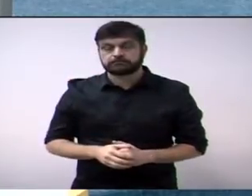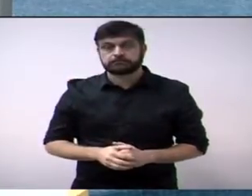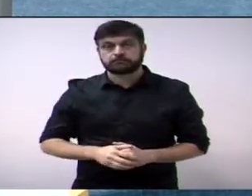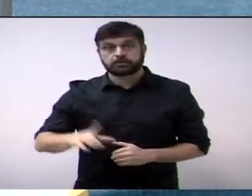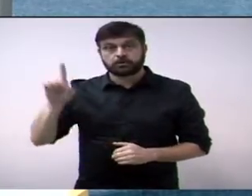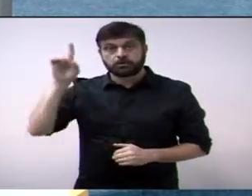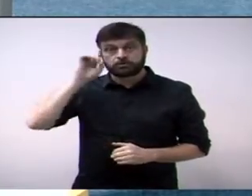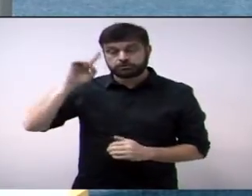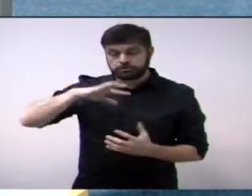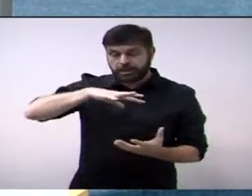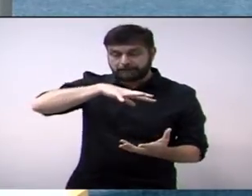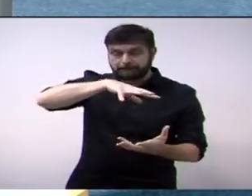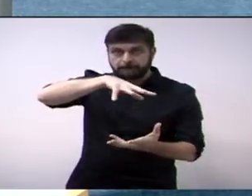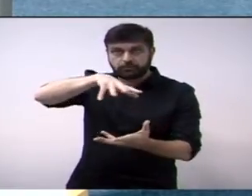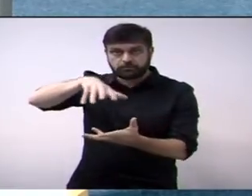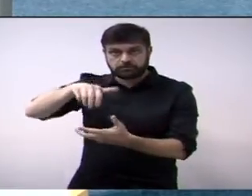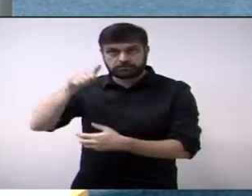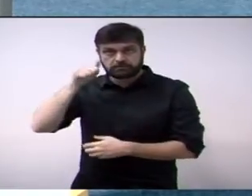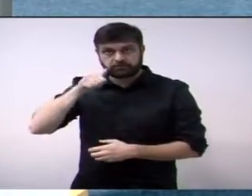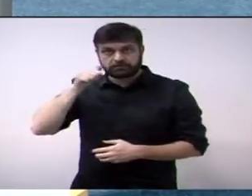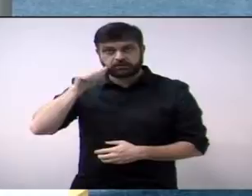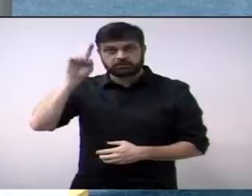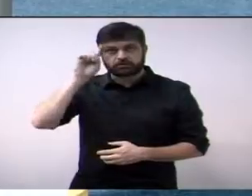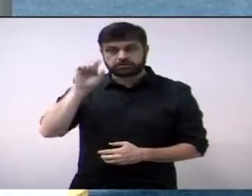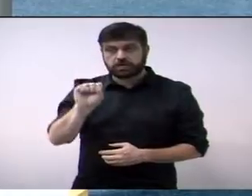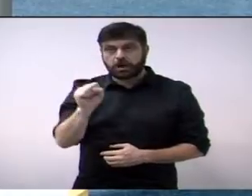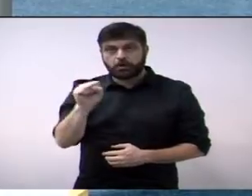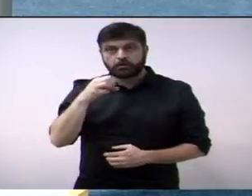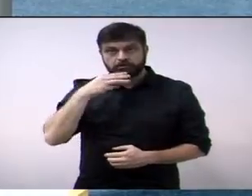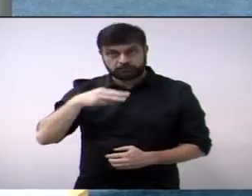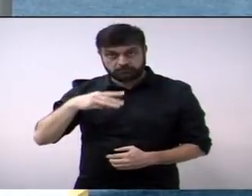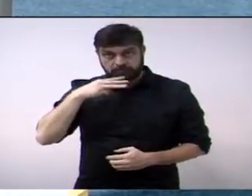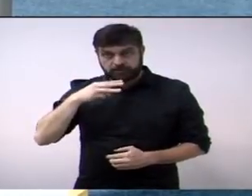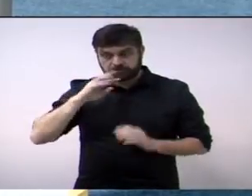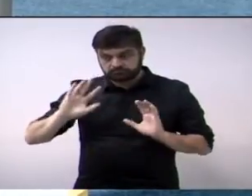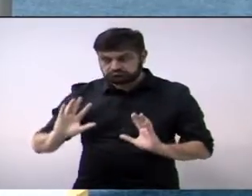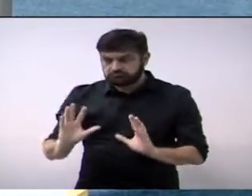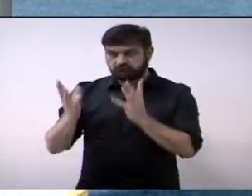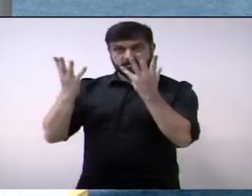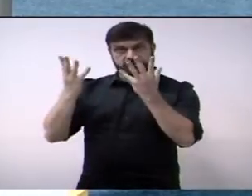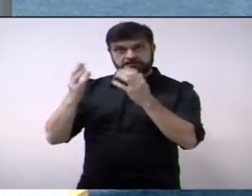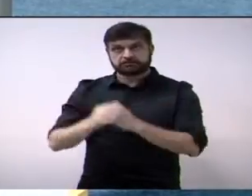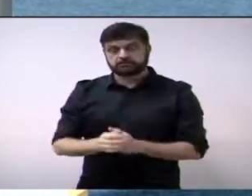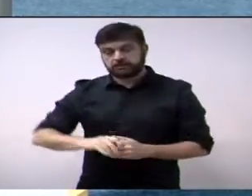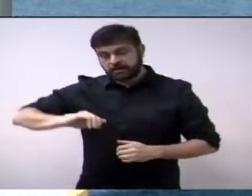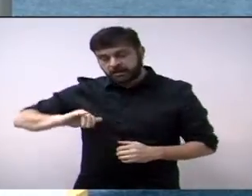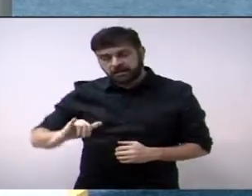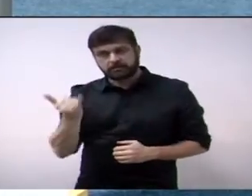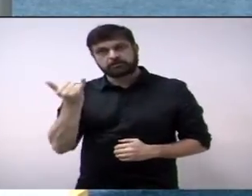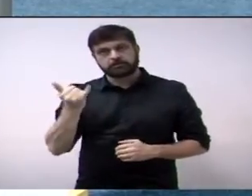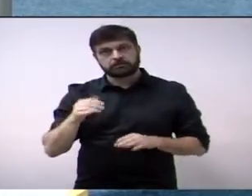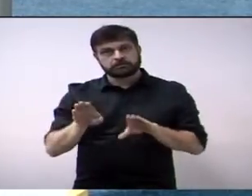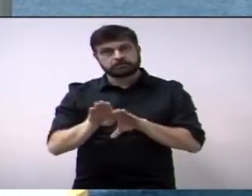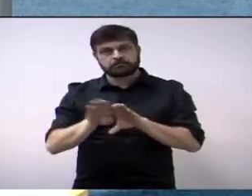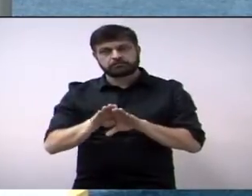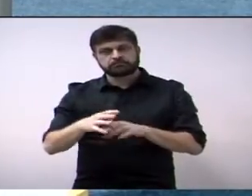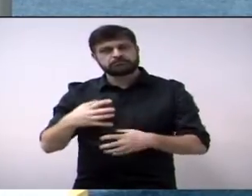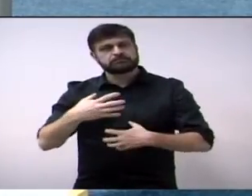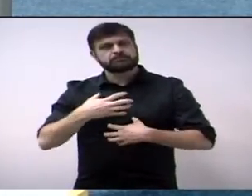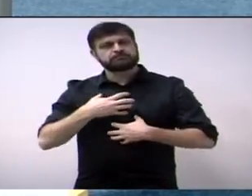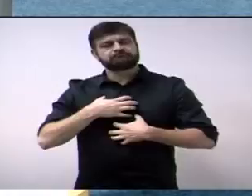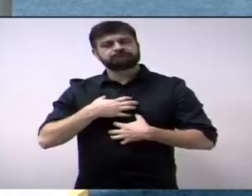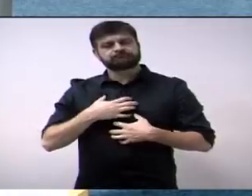o Dia Internacional da Mulher, que vai ser comemorado dia 8 de março. E aproveito, de uma forma